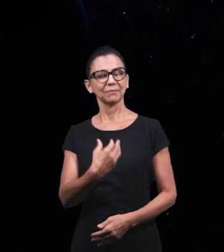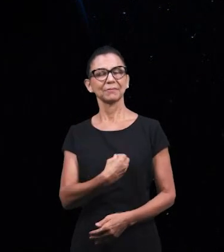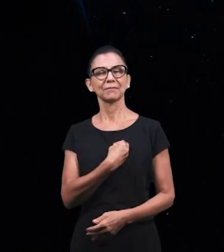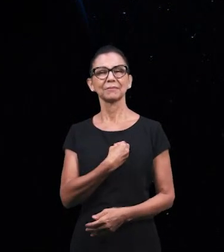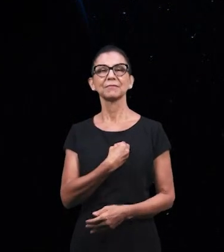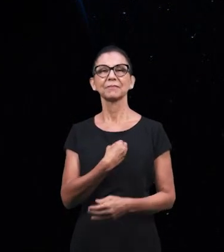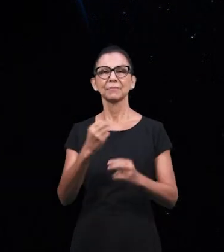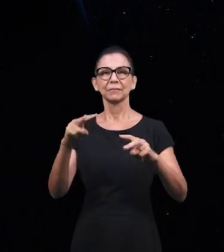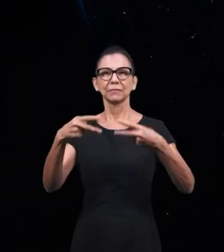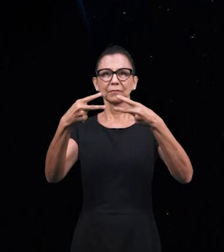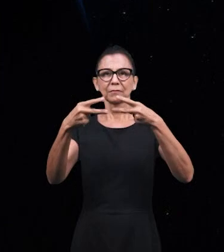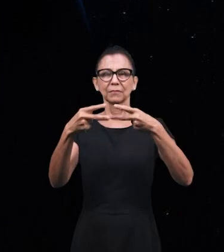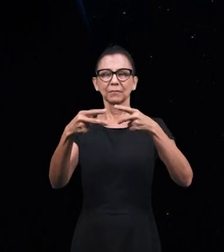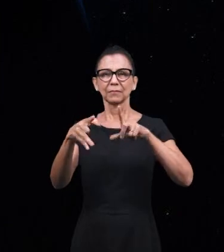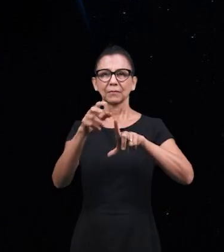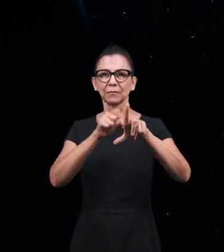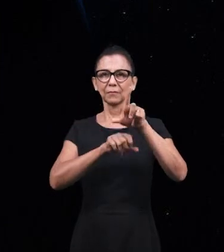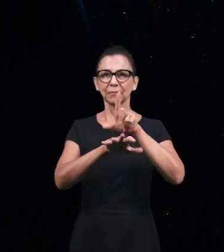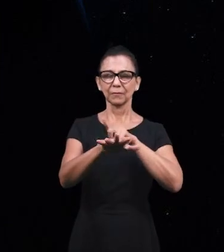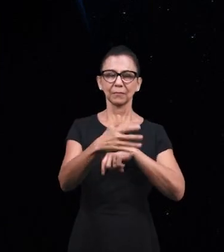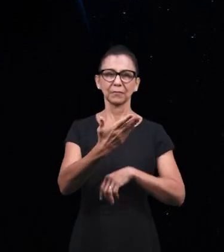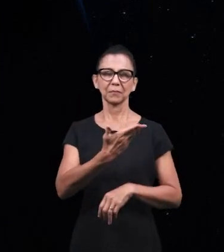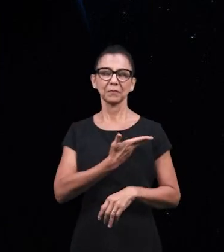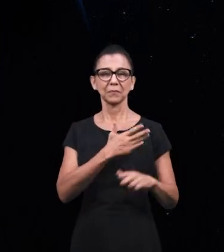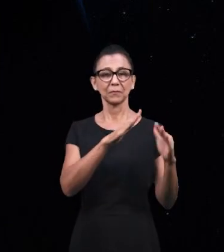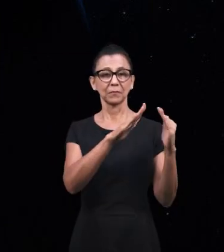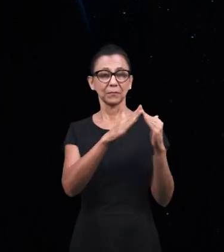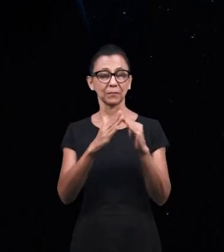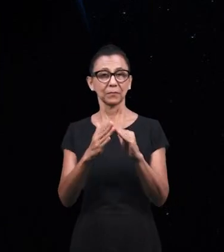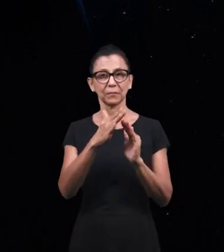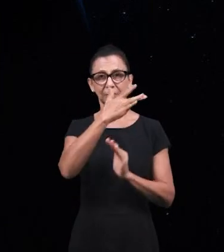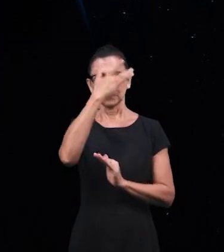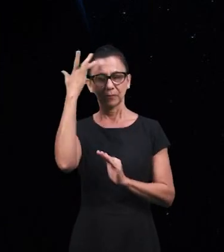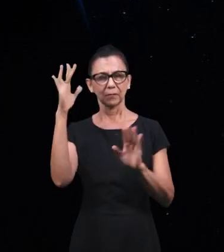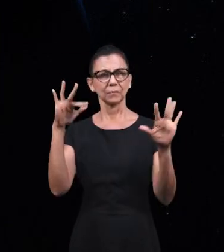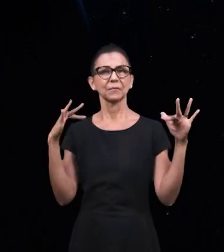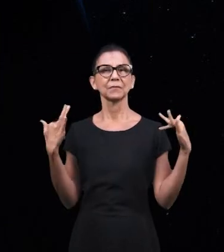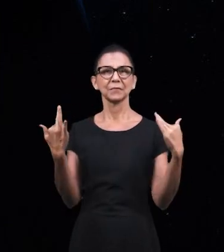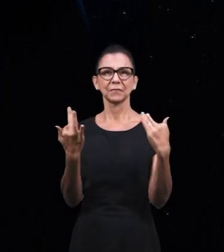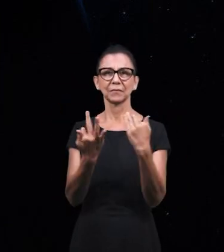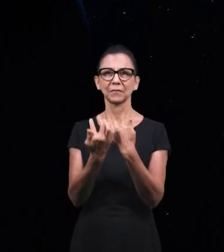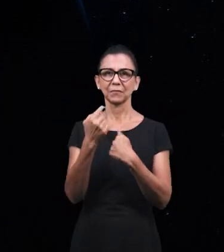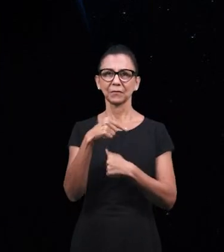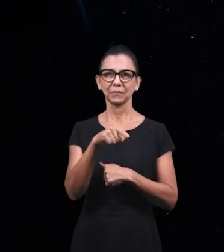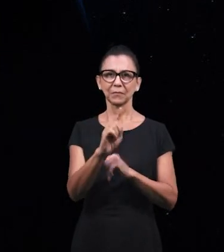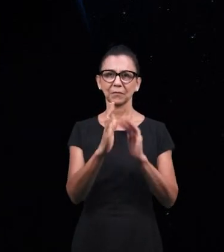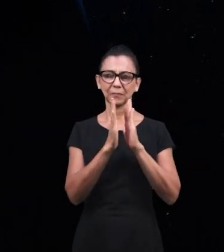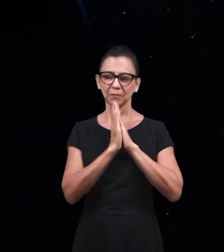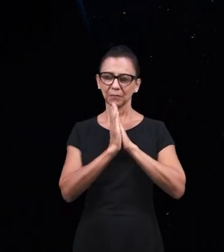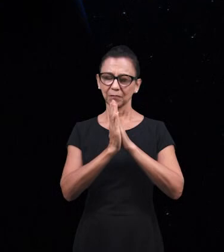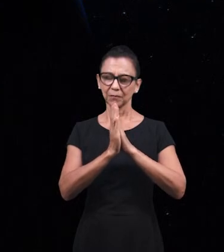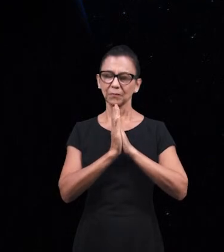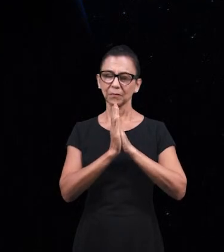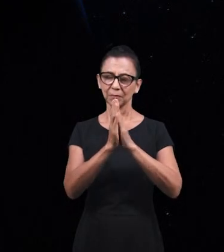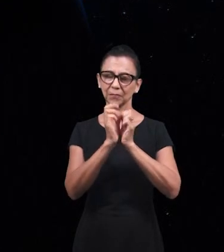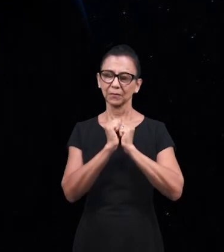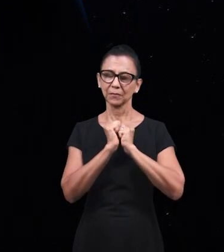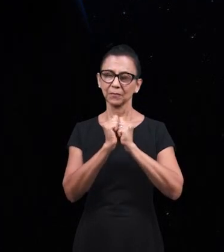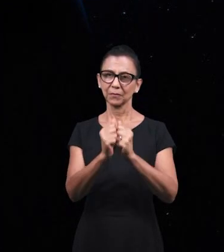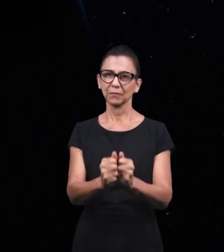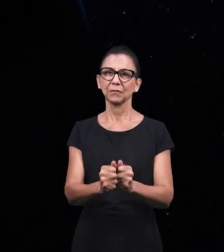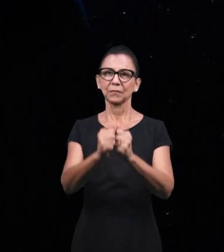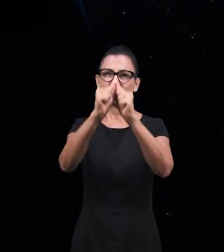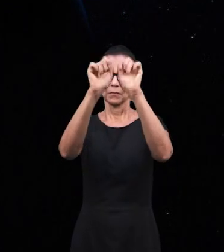participarem. Compartilhe esse link, passe para amigos, vizinhos, parentes, pessoas por quem você está orando. E